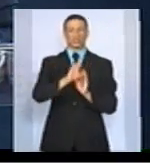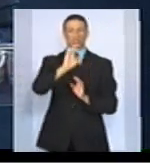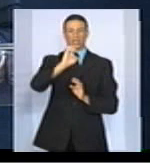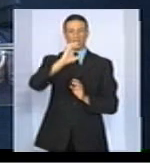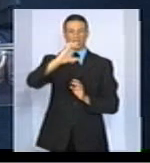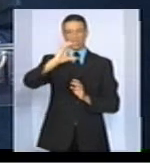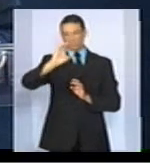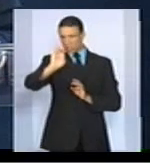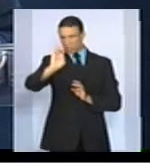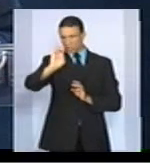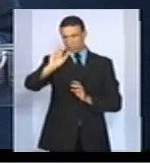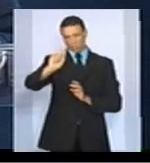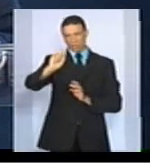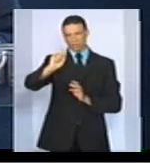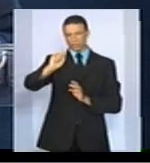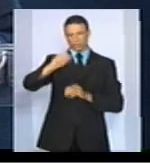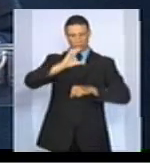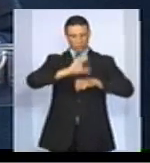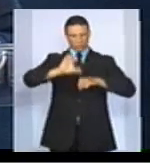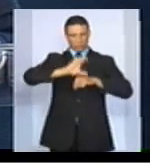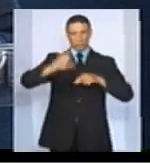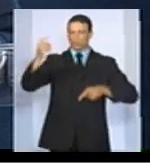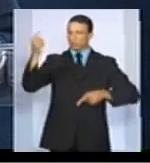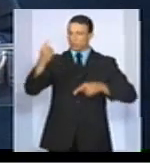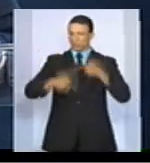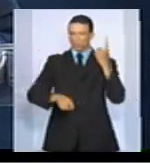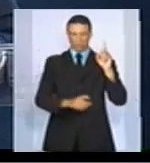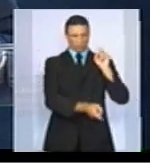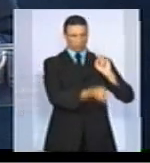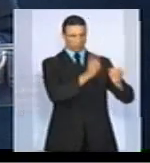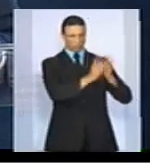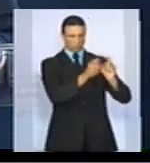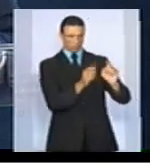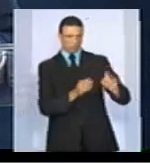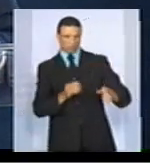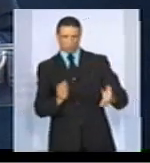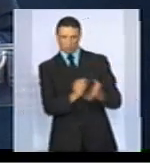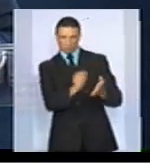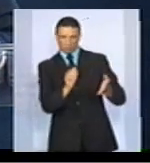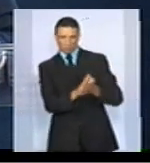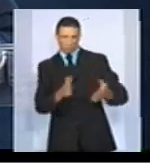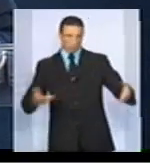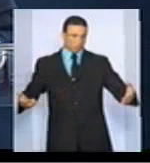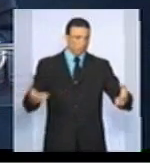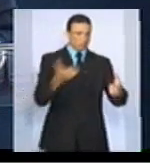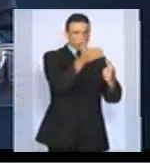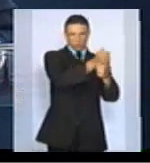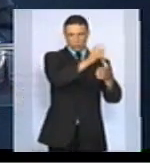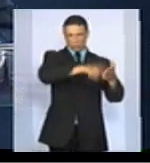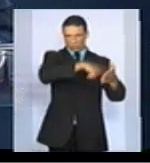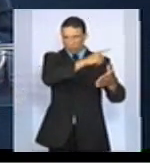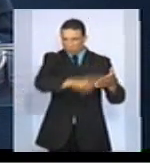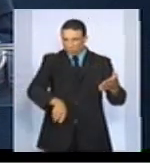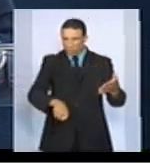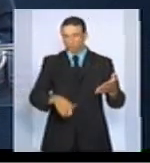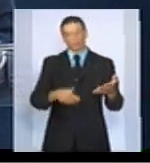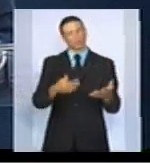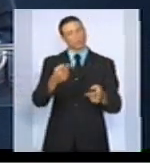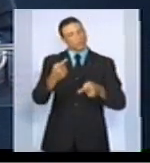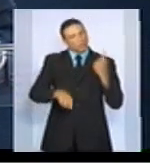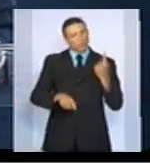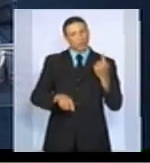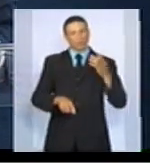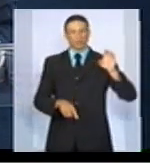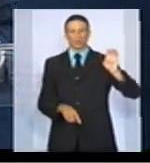dizendo que era inconstitucional a sanção administrativa de suspensão da comunicação social por uma infração administrativa